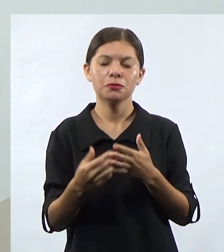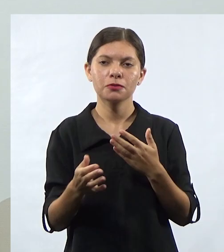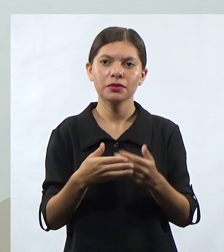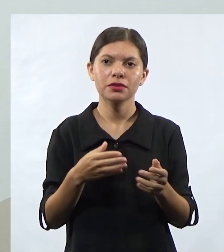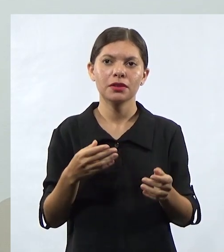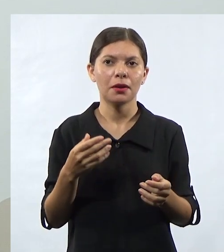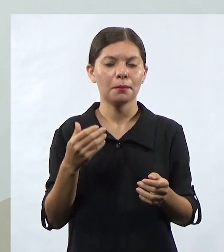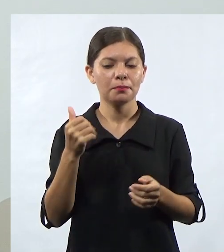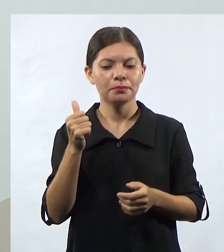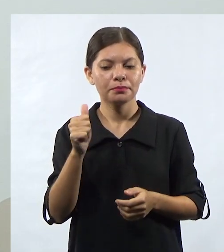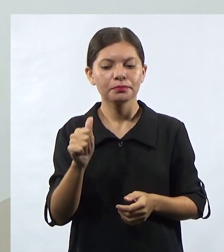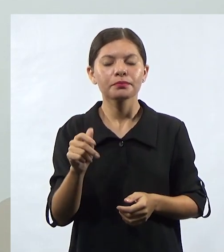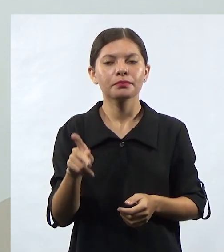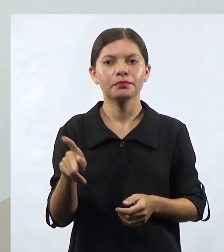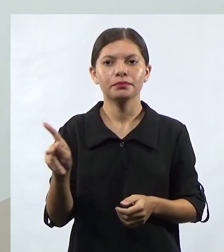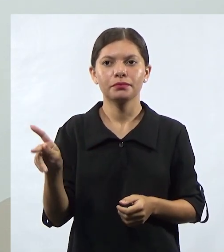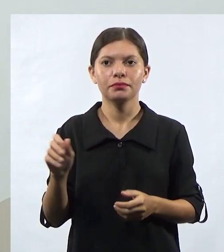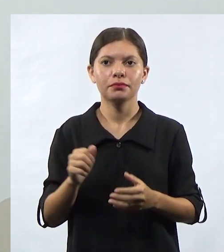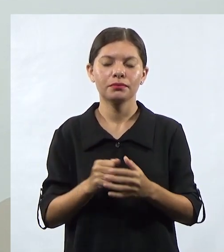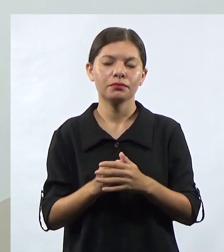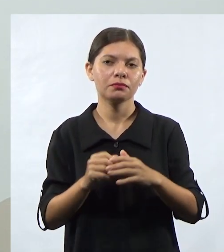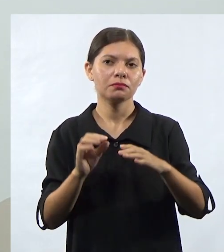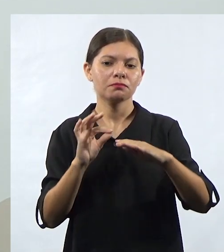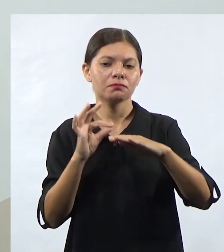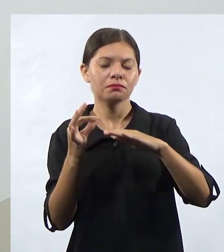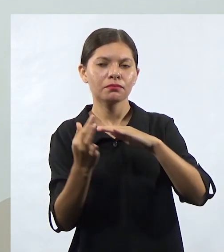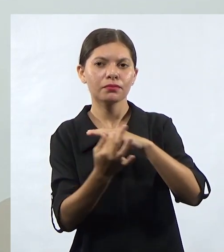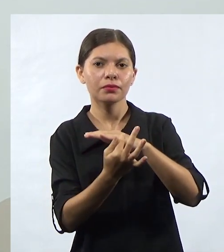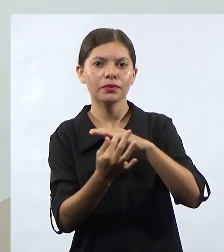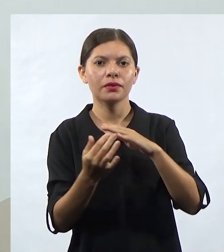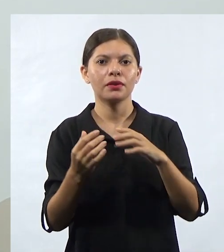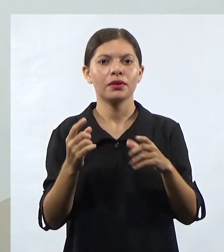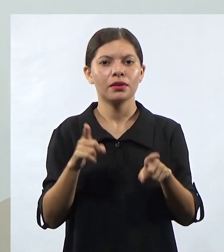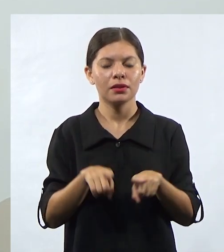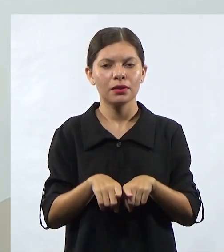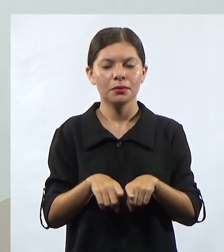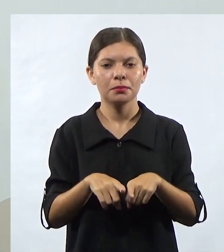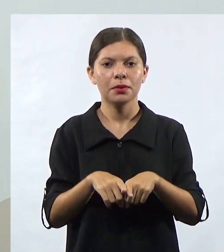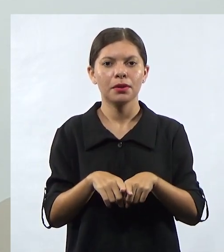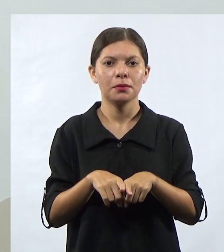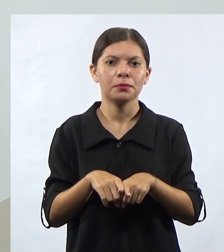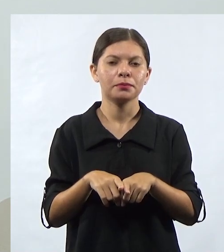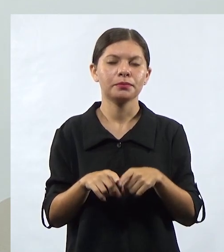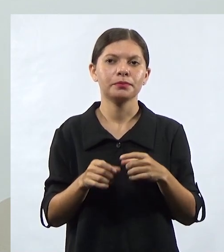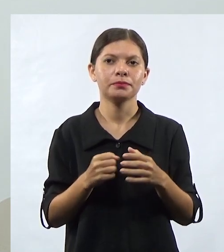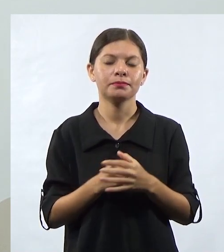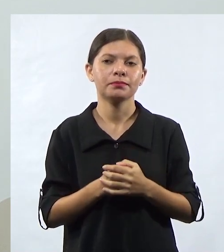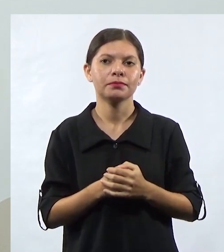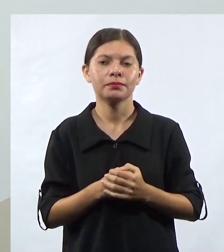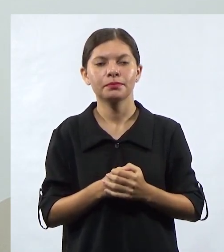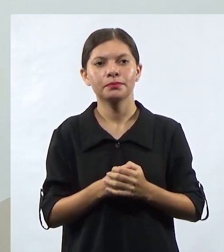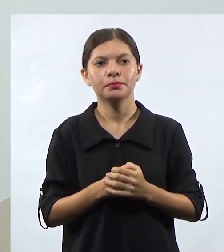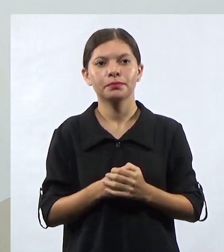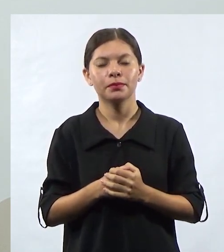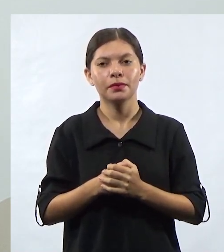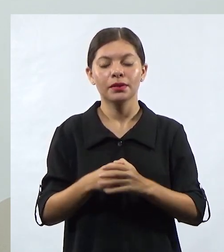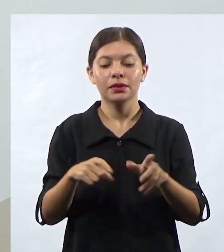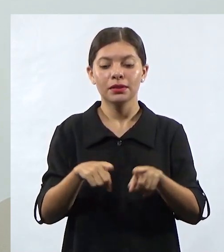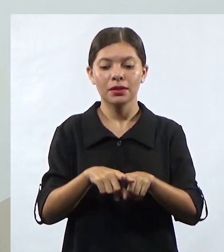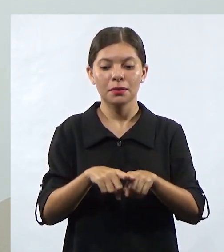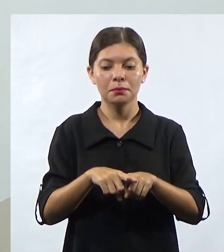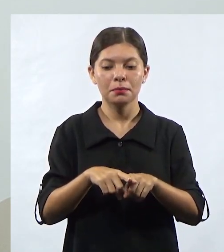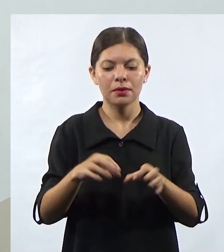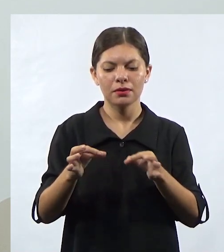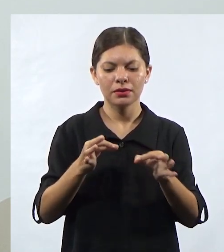via aplicativos, e aí redes sociais, né, quanto por meio, né, da